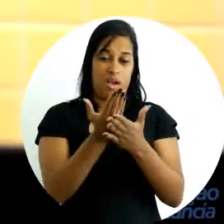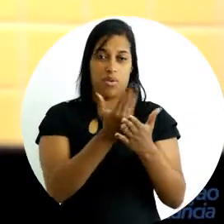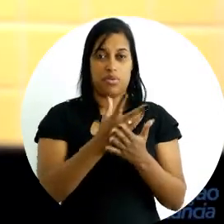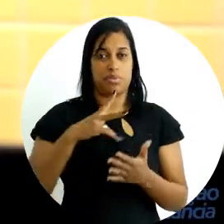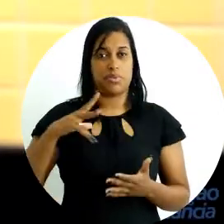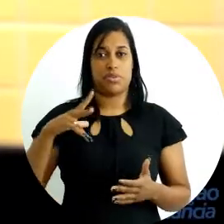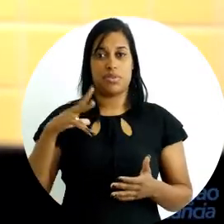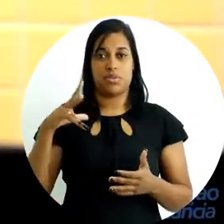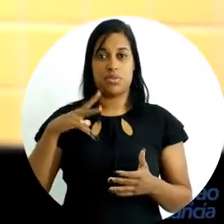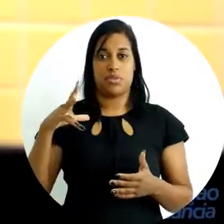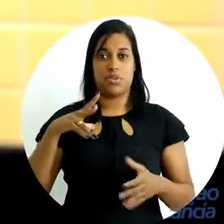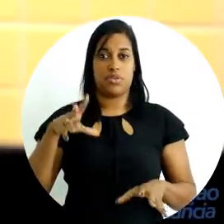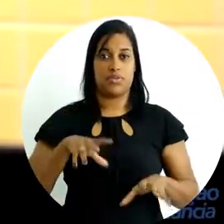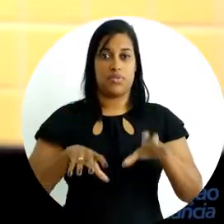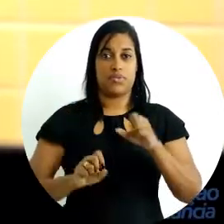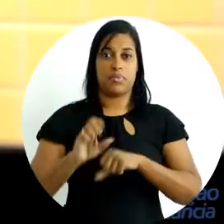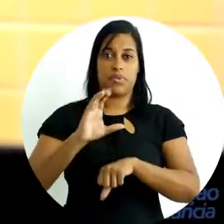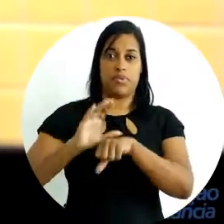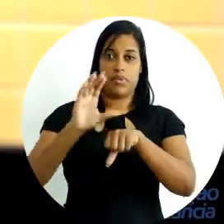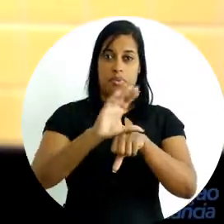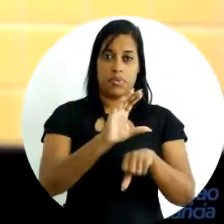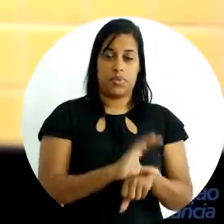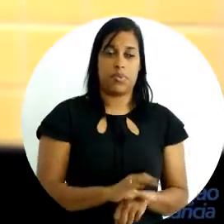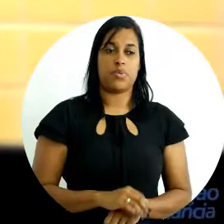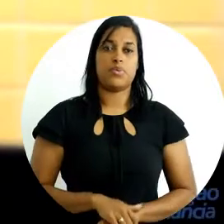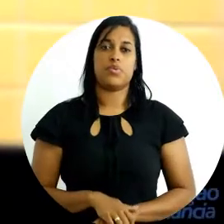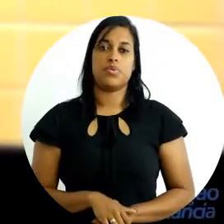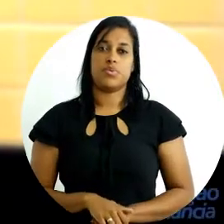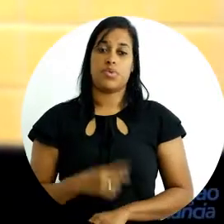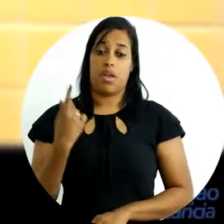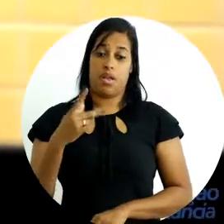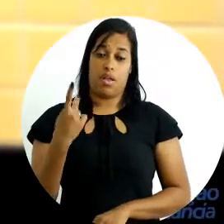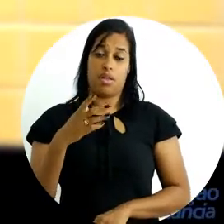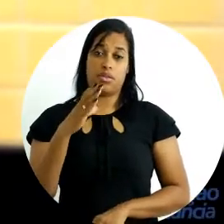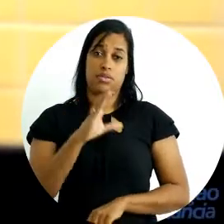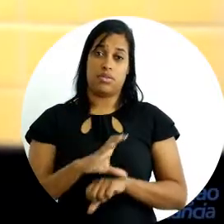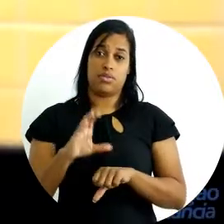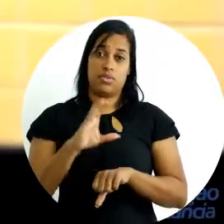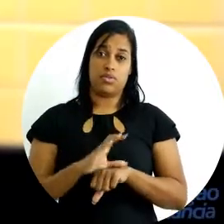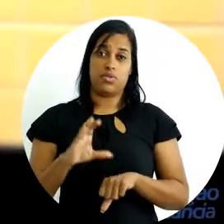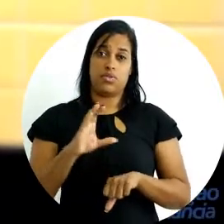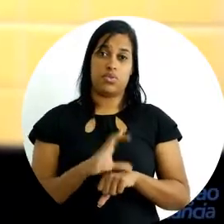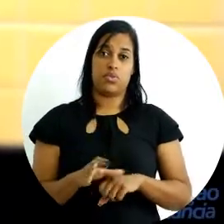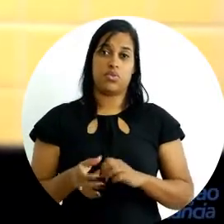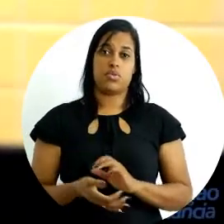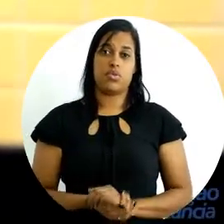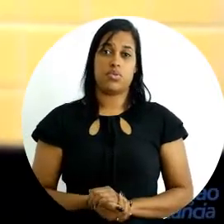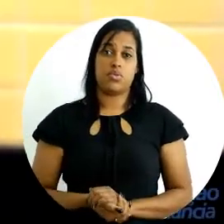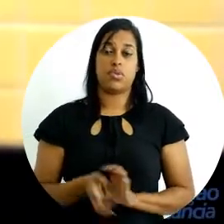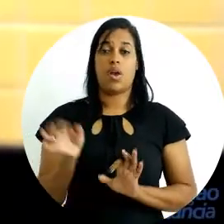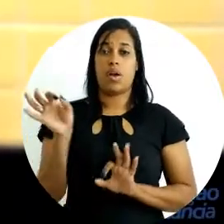aulas particulares que formavam, na verdade, cursos, e que esses cursos